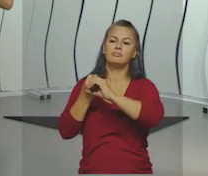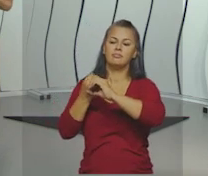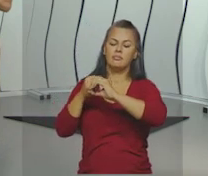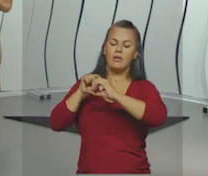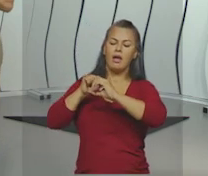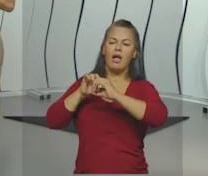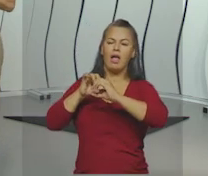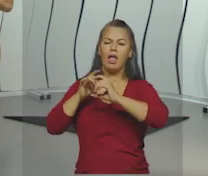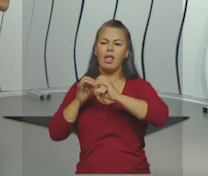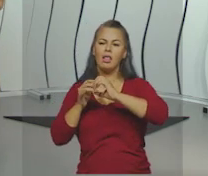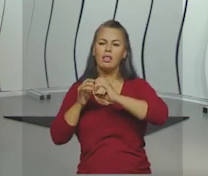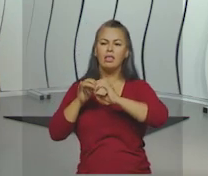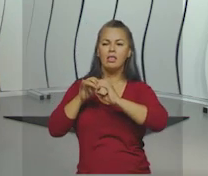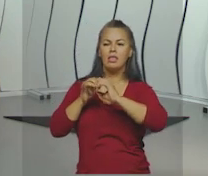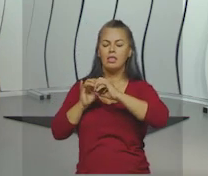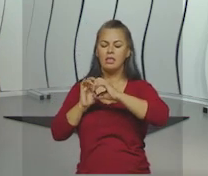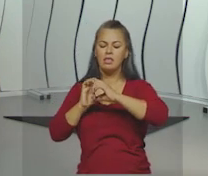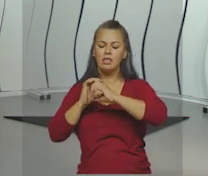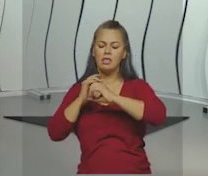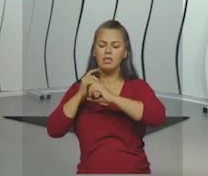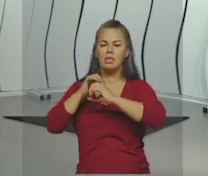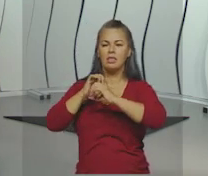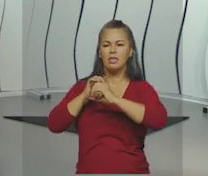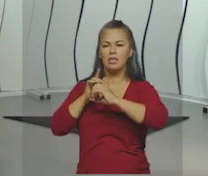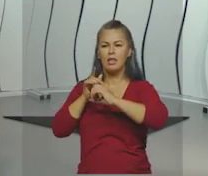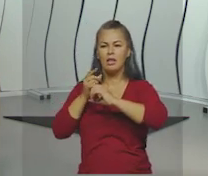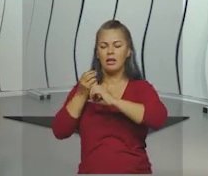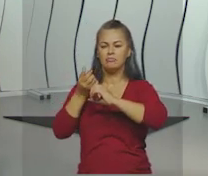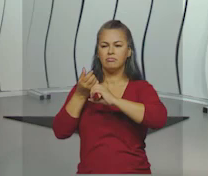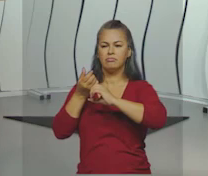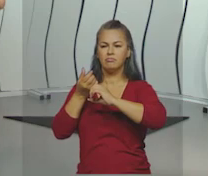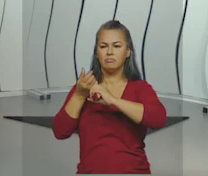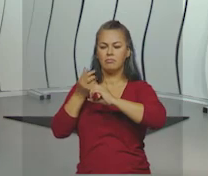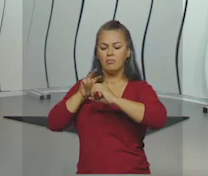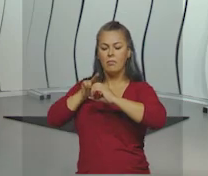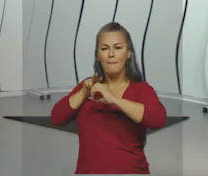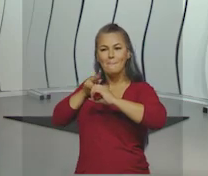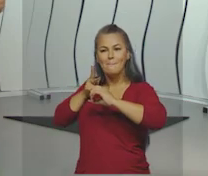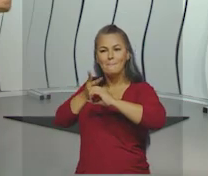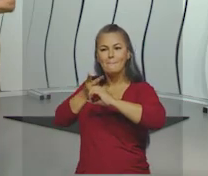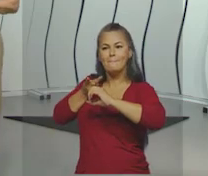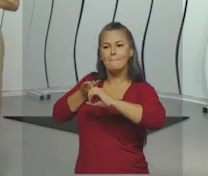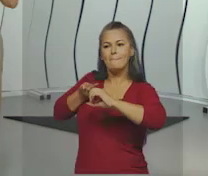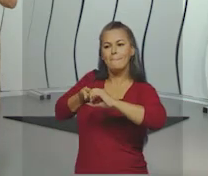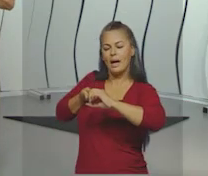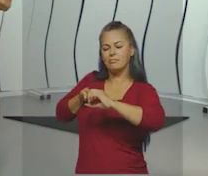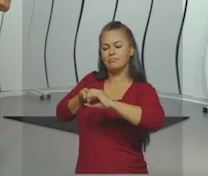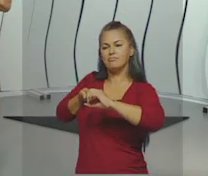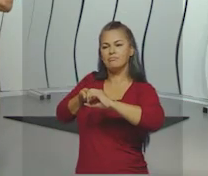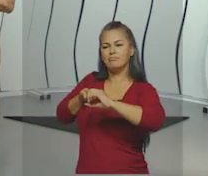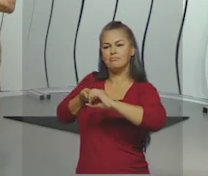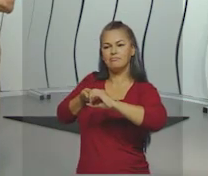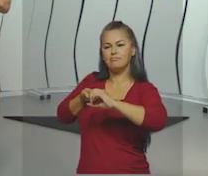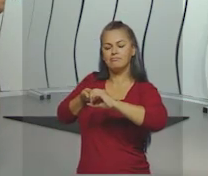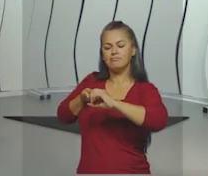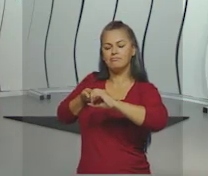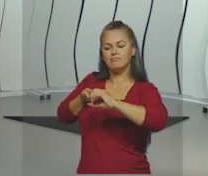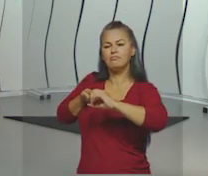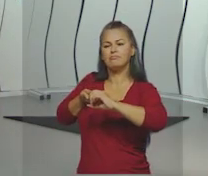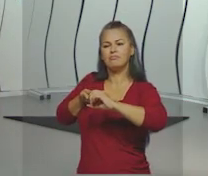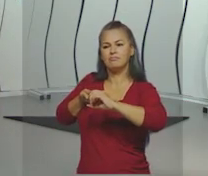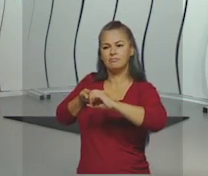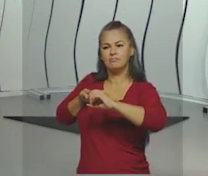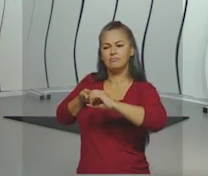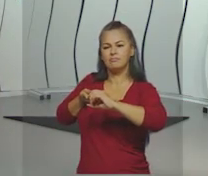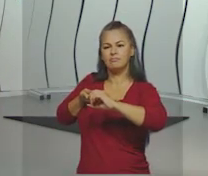a luz e refrata, manda ela lá para trás, para a retina, tá? E joga na retina, para focar na